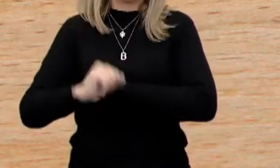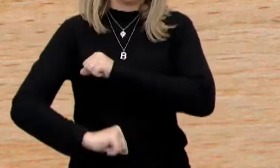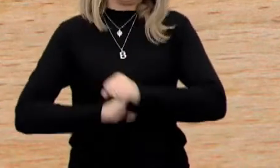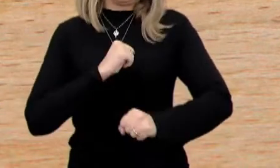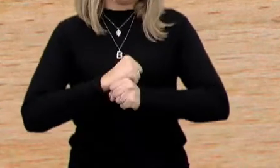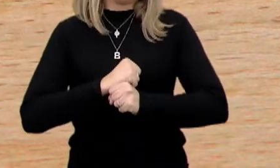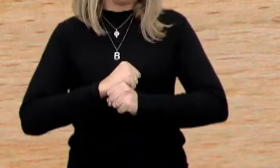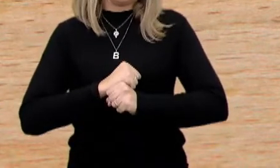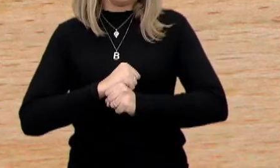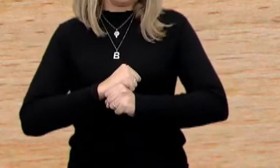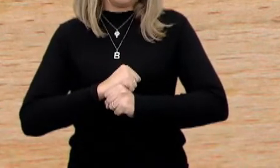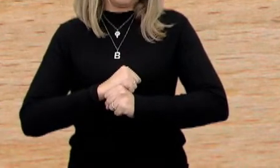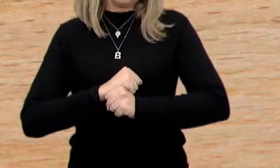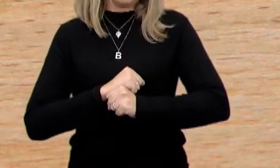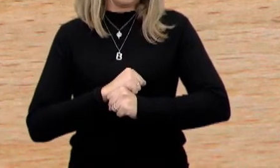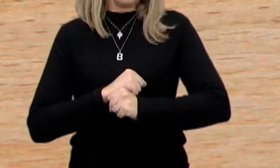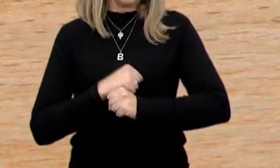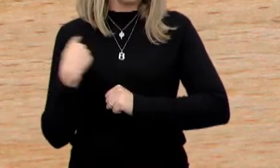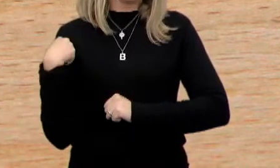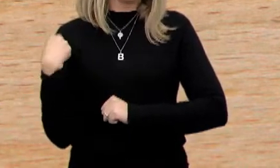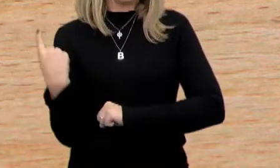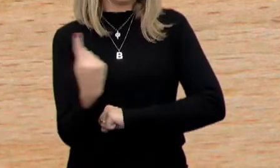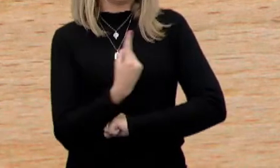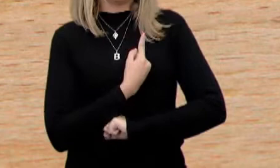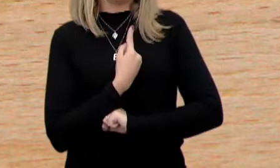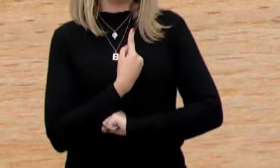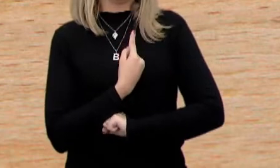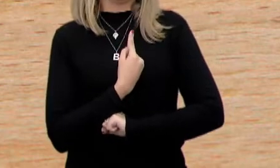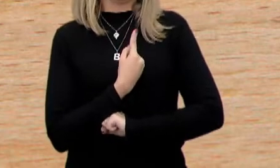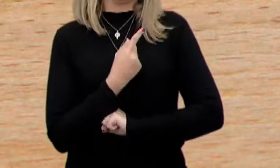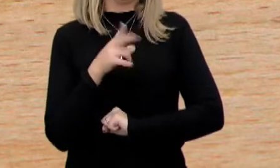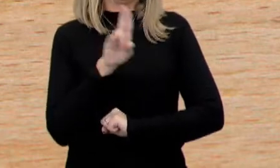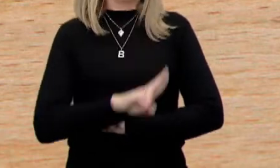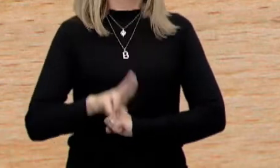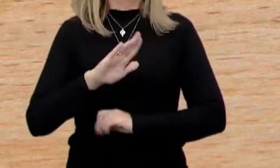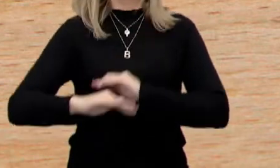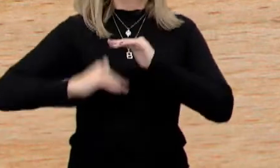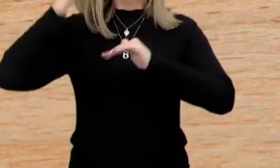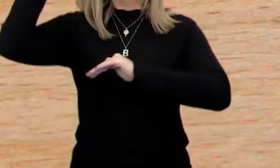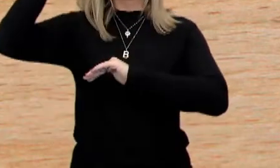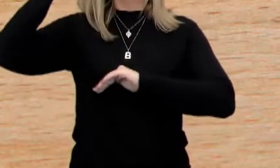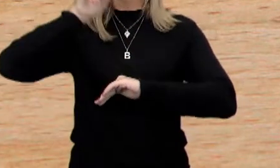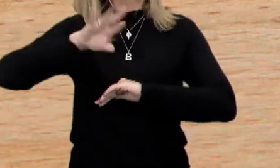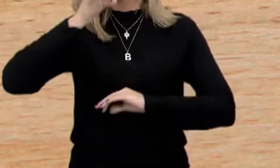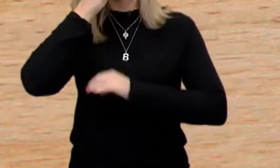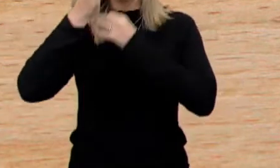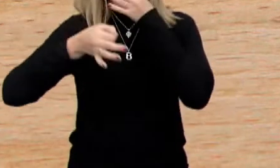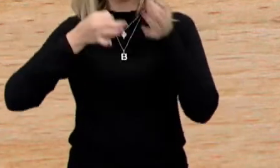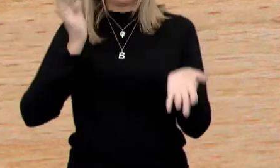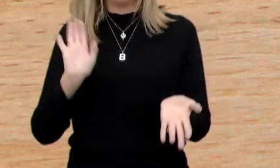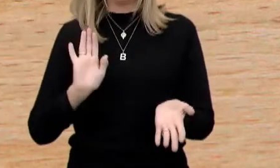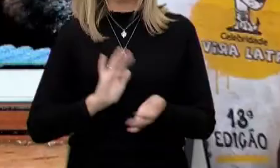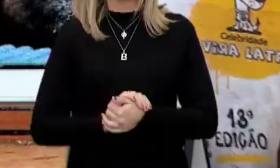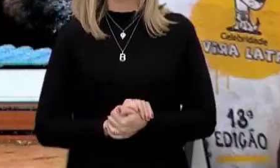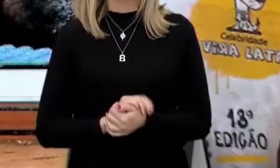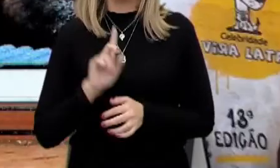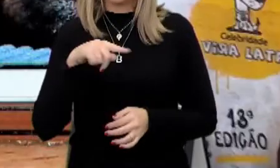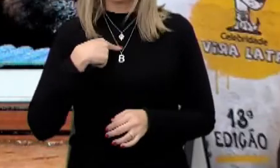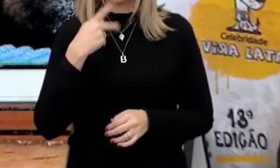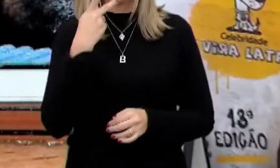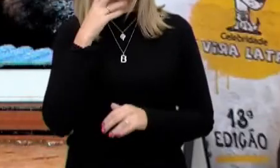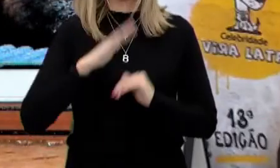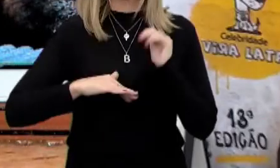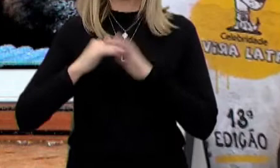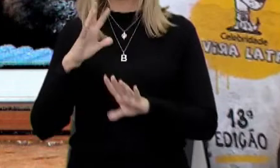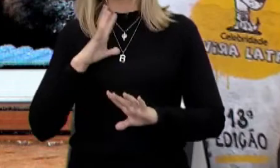Então, a gente não usa autoridade e usa argumentos. É o que eu falei, é na força do